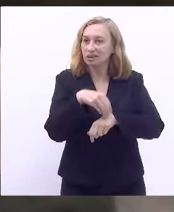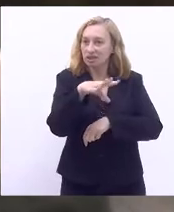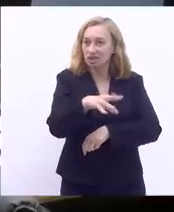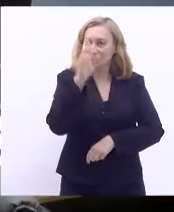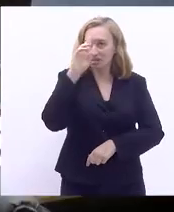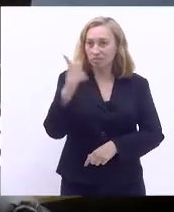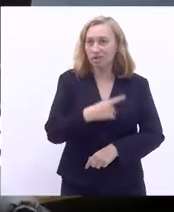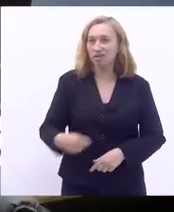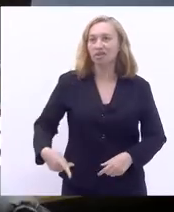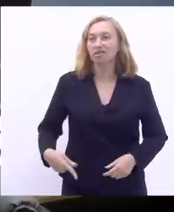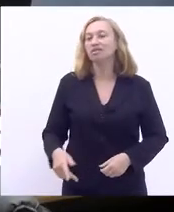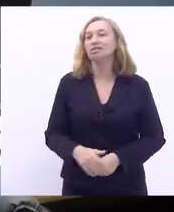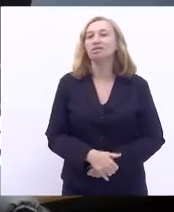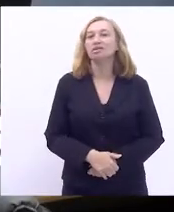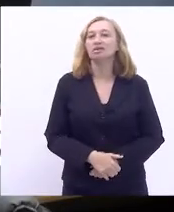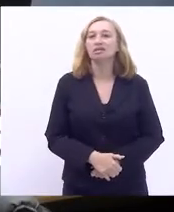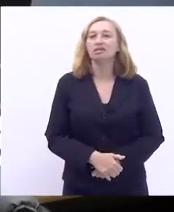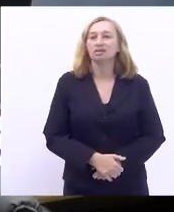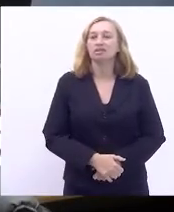presidente.